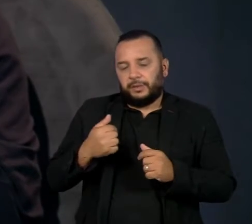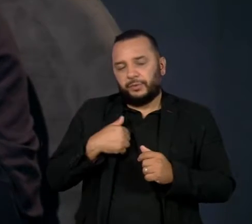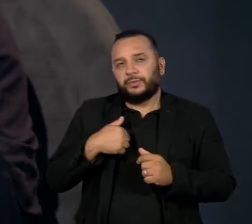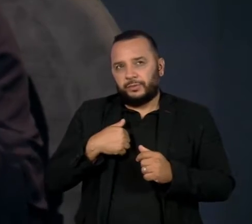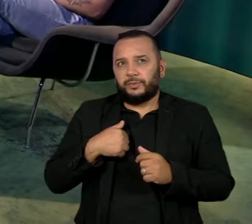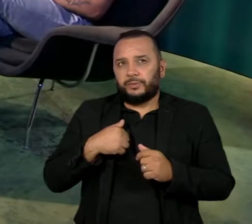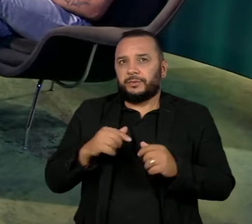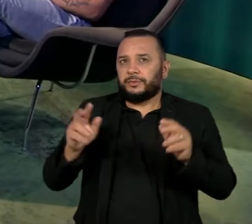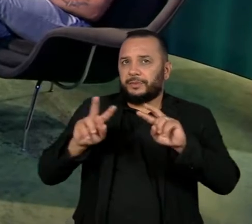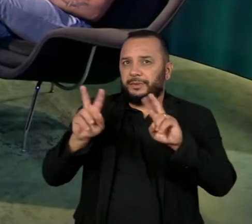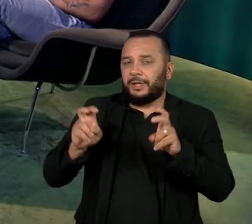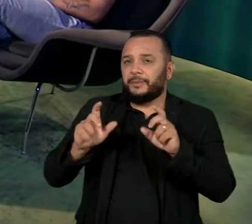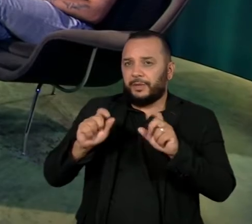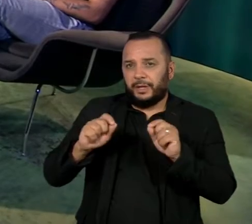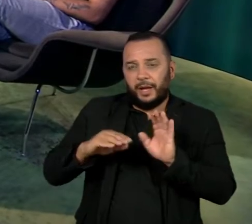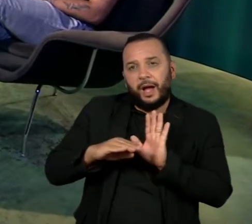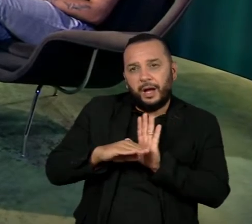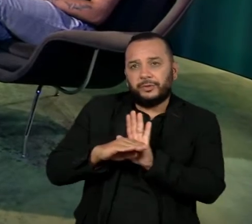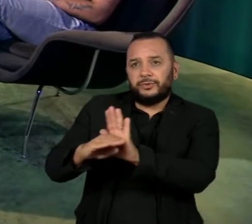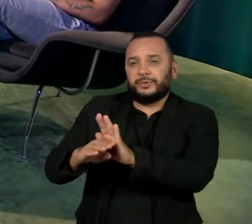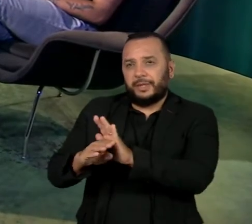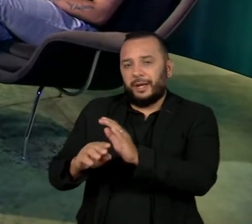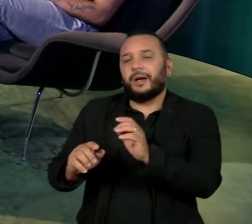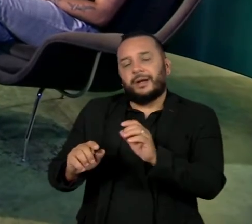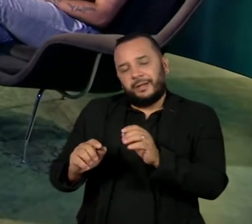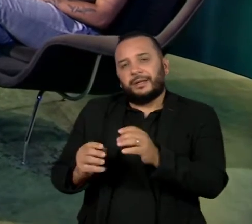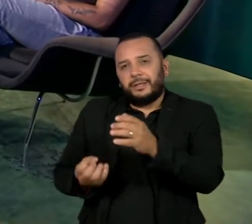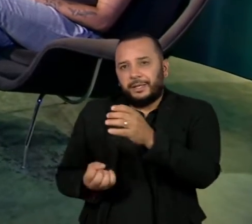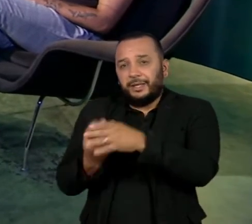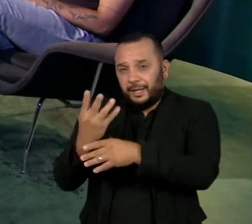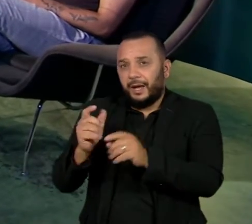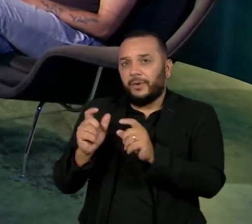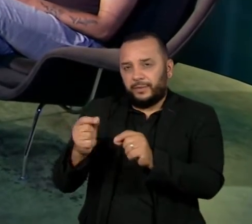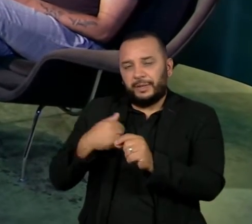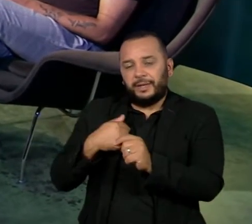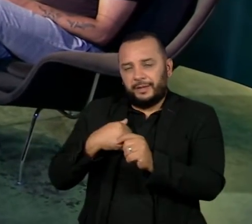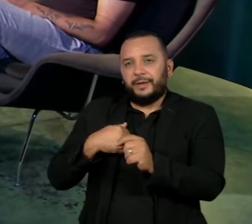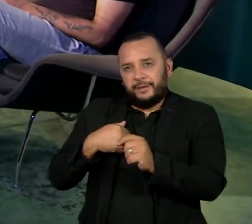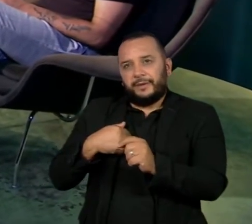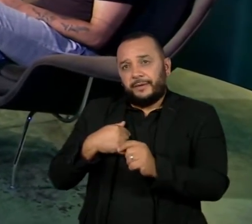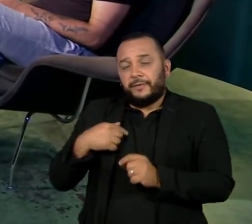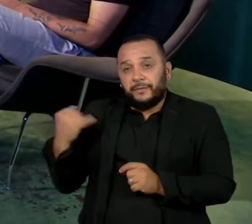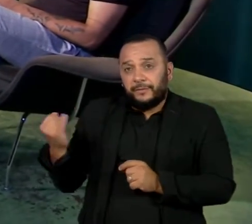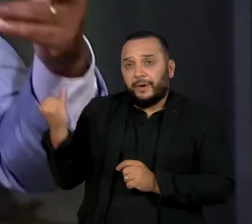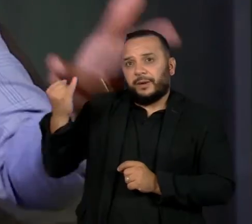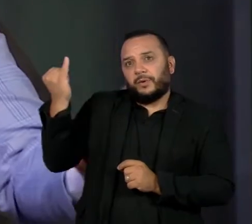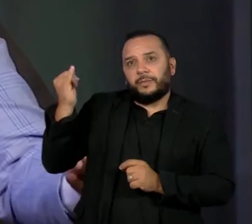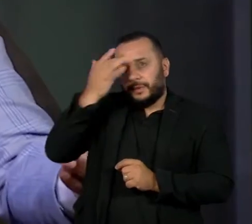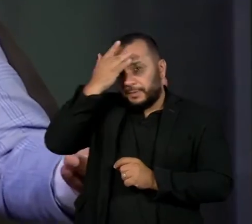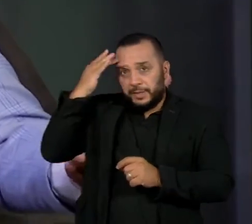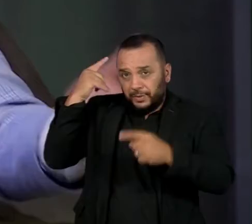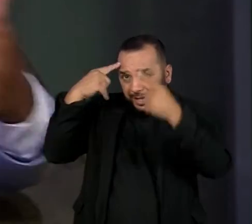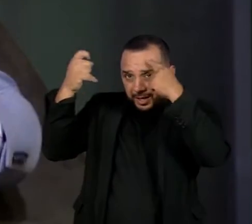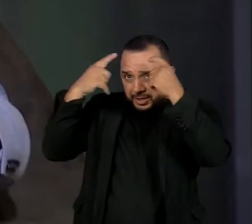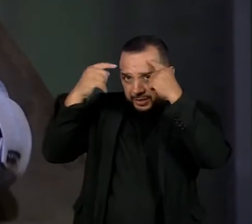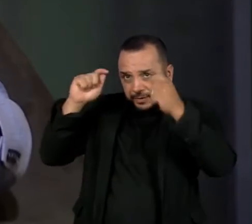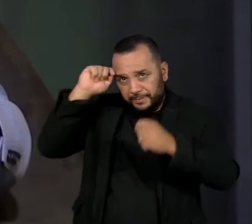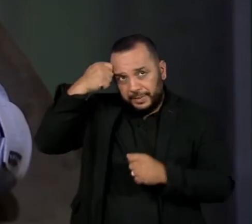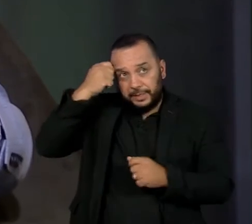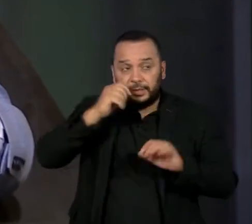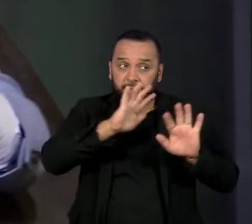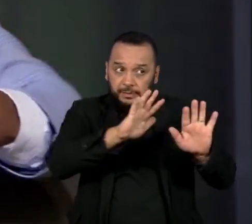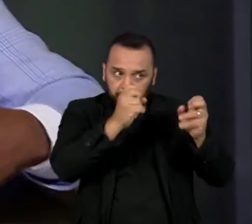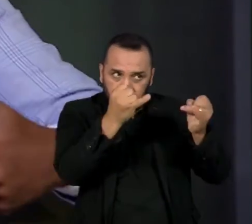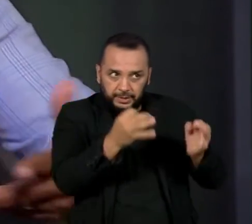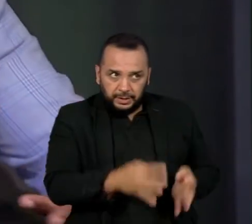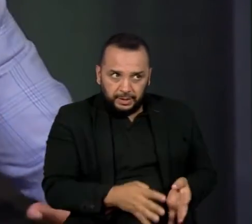pautado em ajudar o mercado a gerar valor de mercado para pessoas criativas pretas. Em verdade, eu estou querendo dizer para você o seguinte, a intenção é